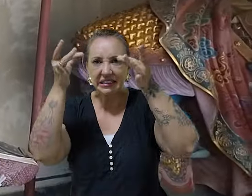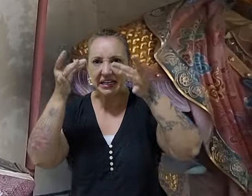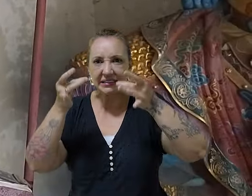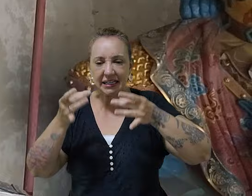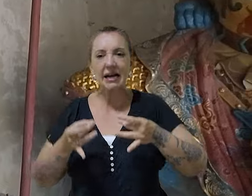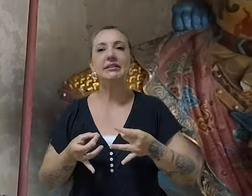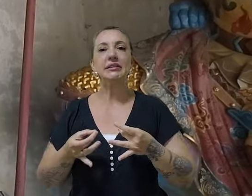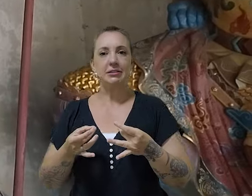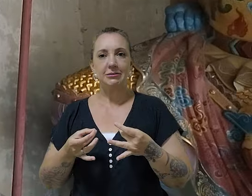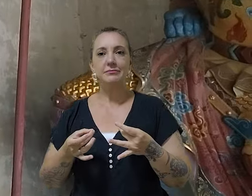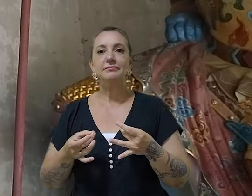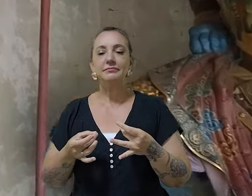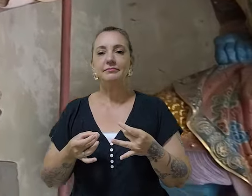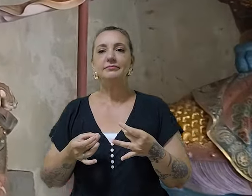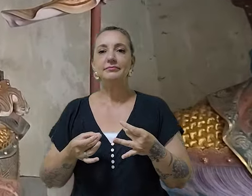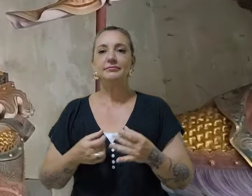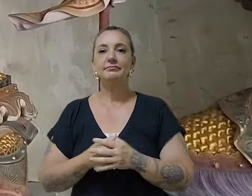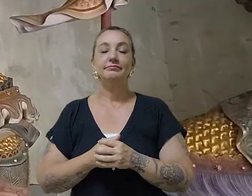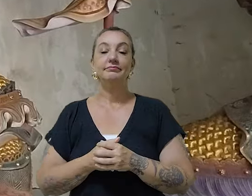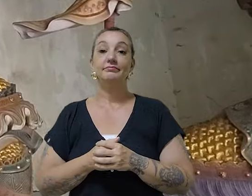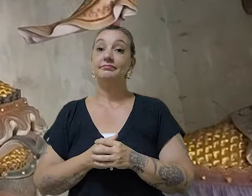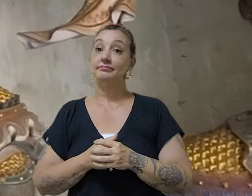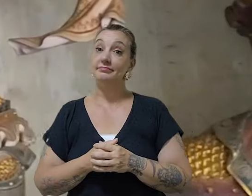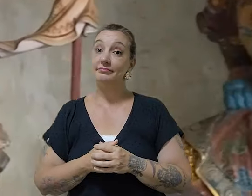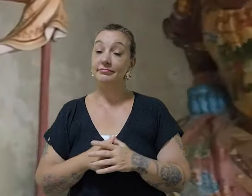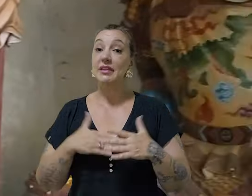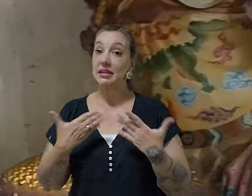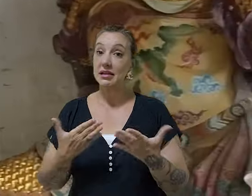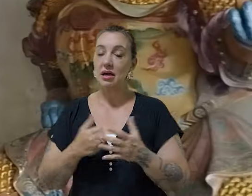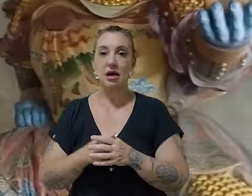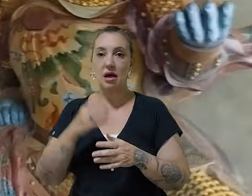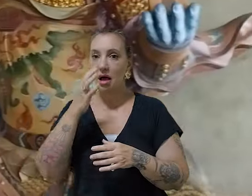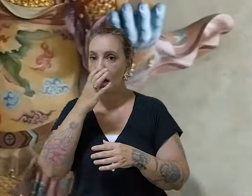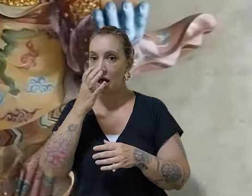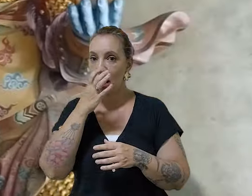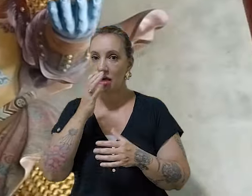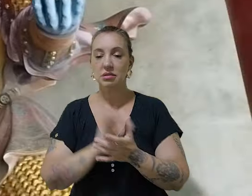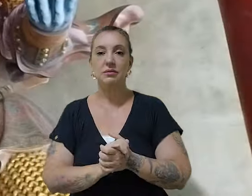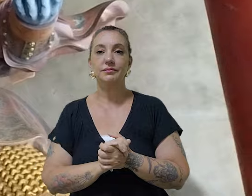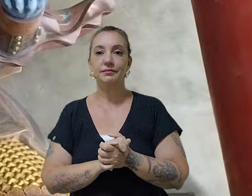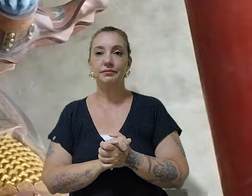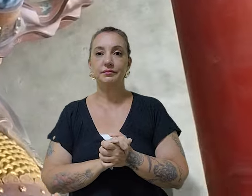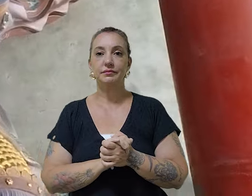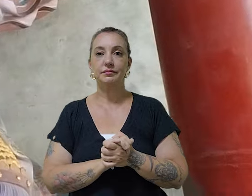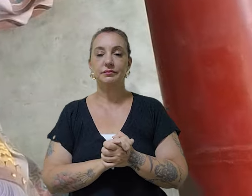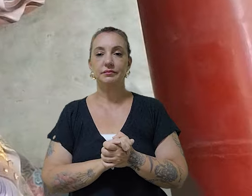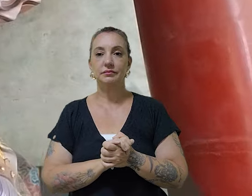detalhe disso, enfim. Então é impressionante.